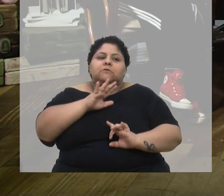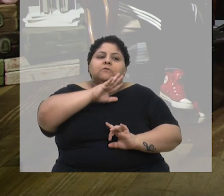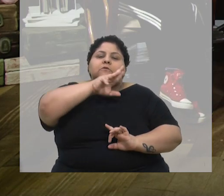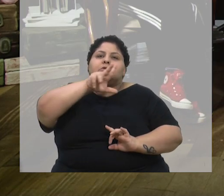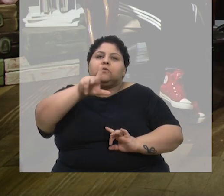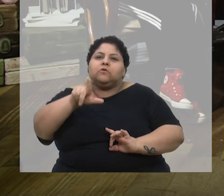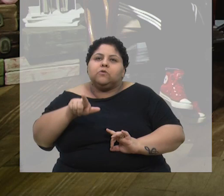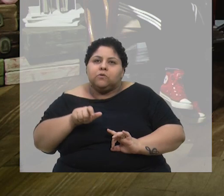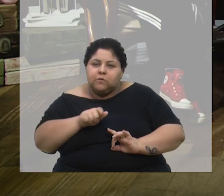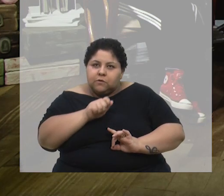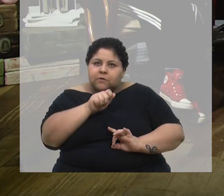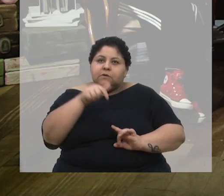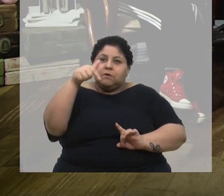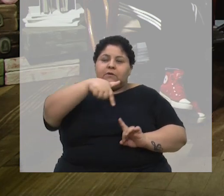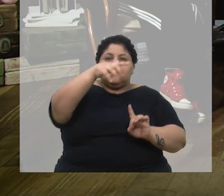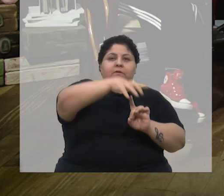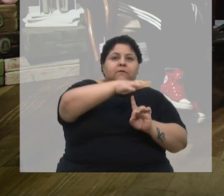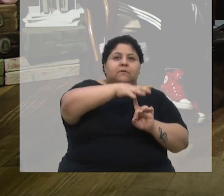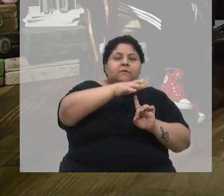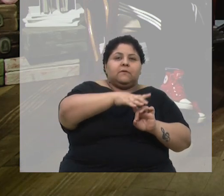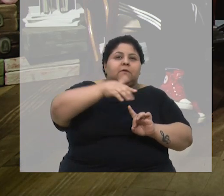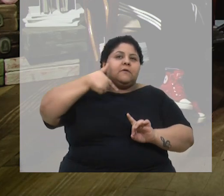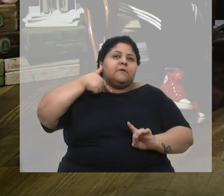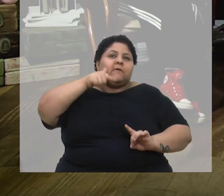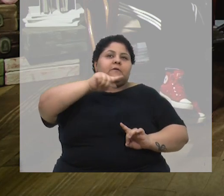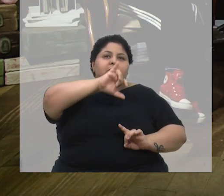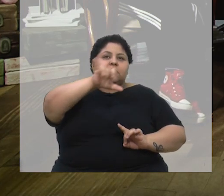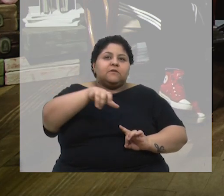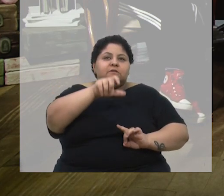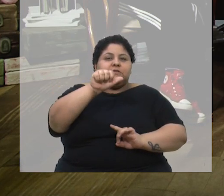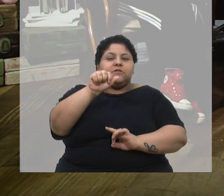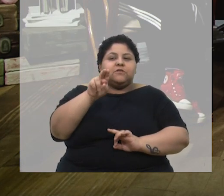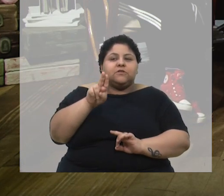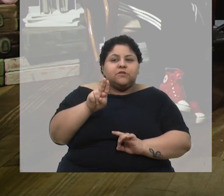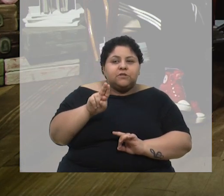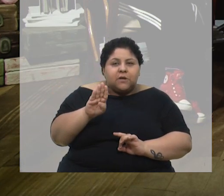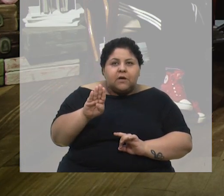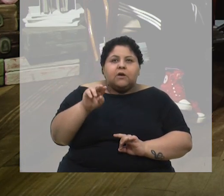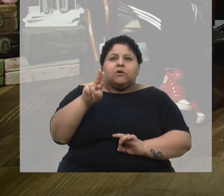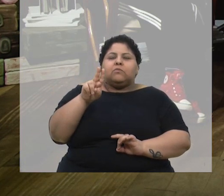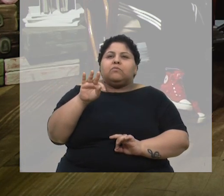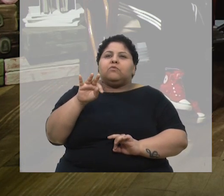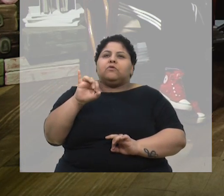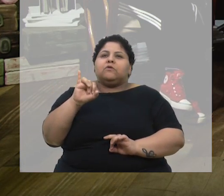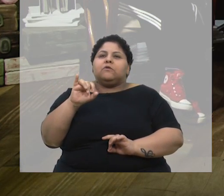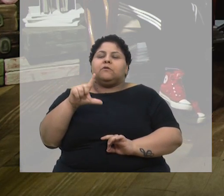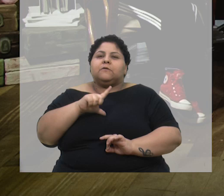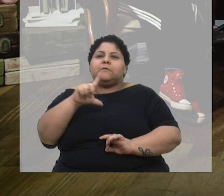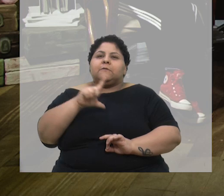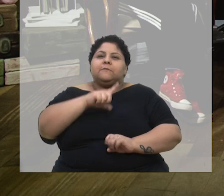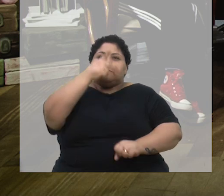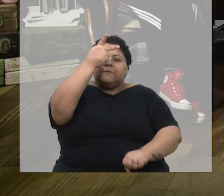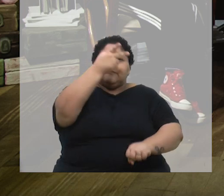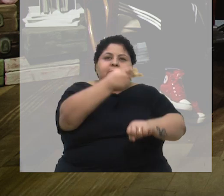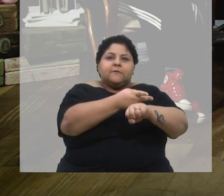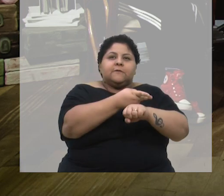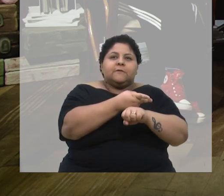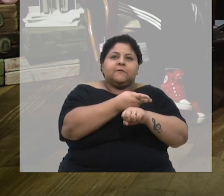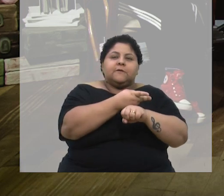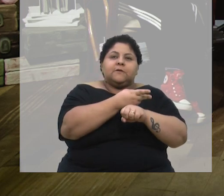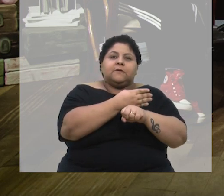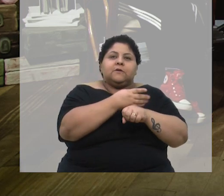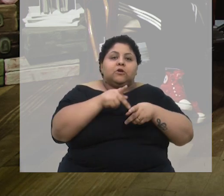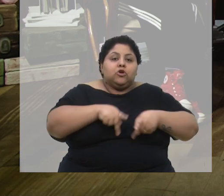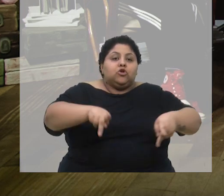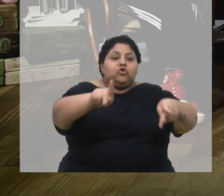uma escritora que está aqui na feira, da Micheline Verunschi, que foi vencedor do Jabuti, e ele traz uma história muito complexa e